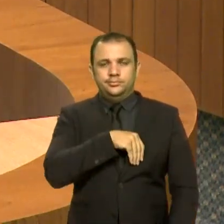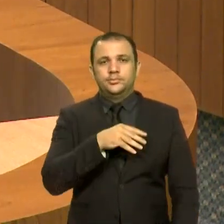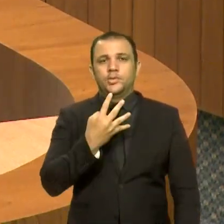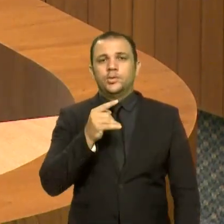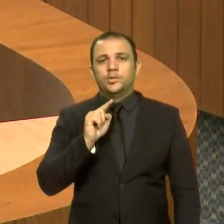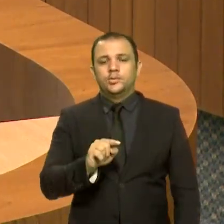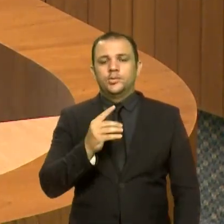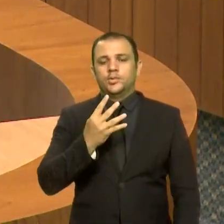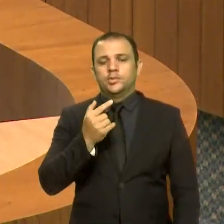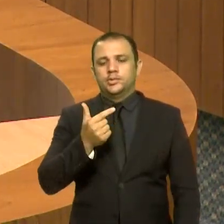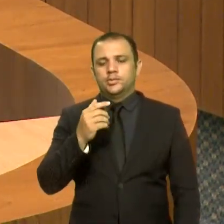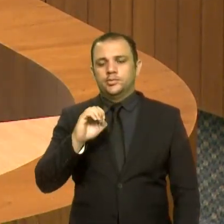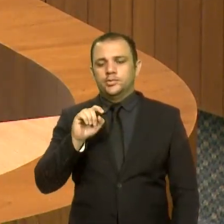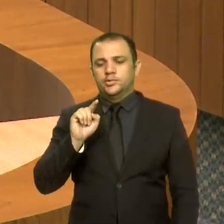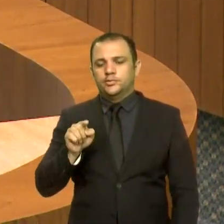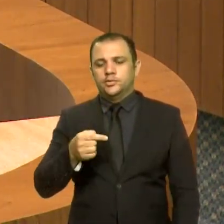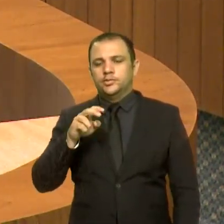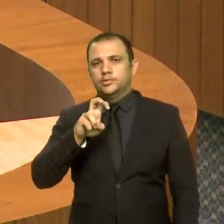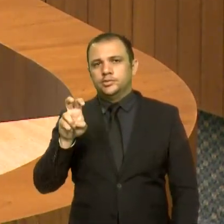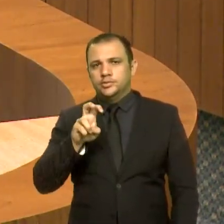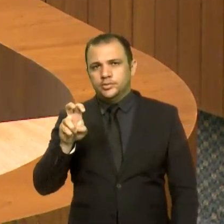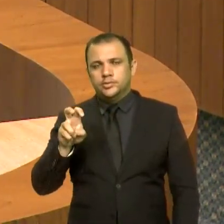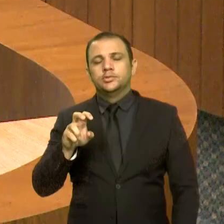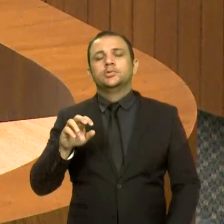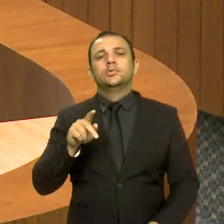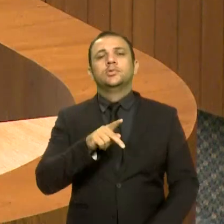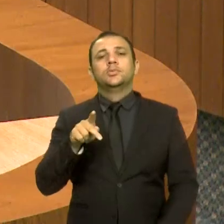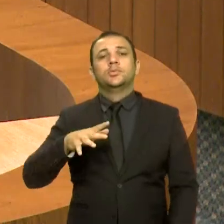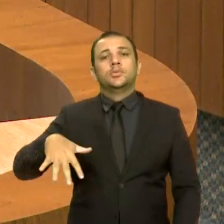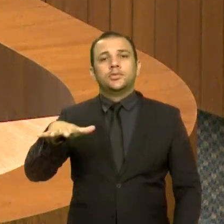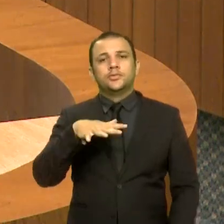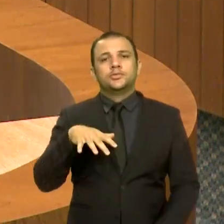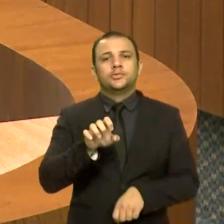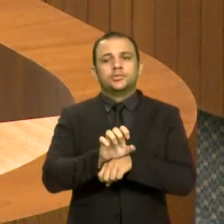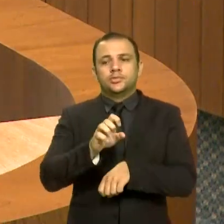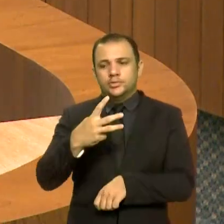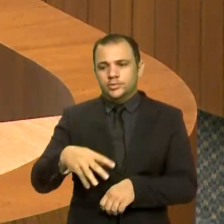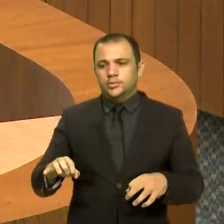4.420,55 para os professores do Estado do Maranhão. O que tinha pelo momento, senhor presidente.